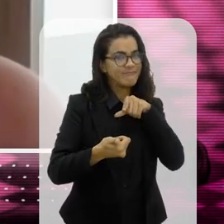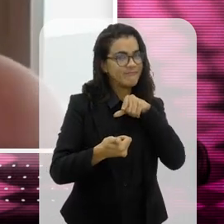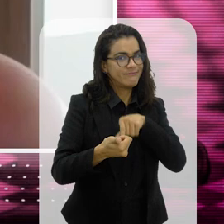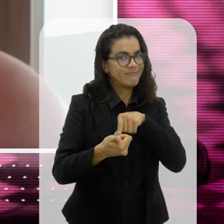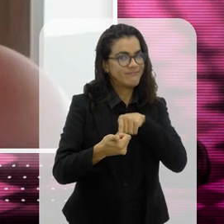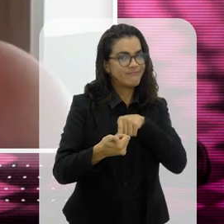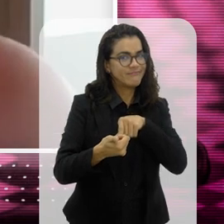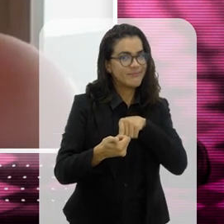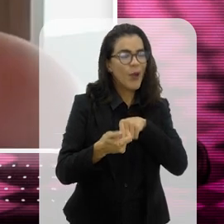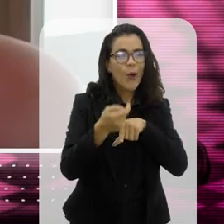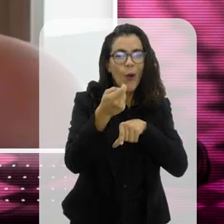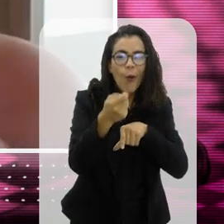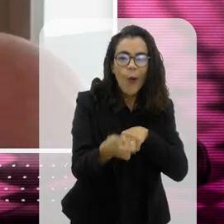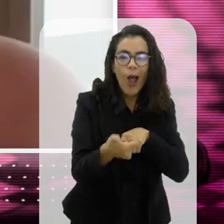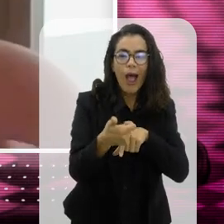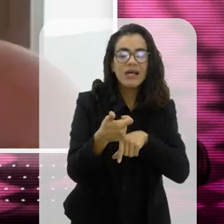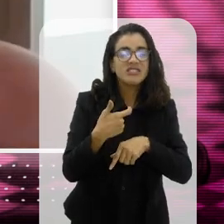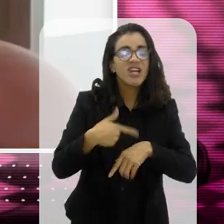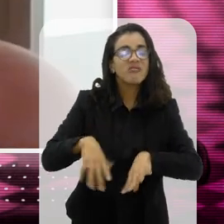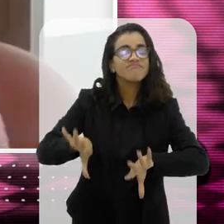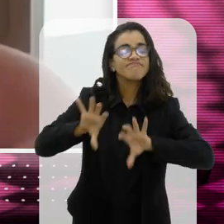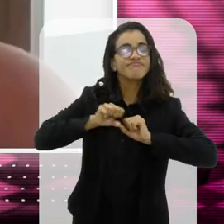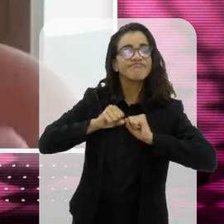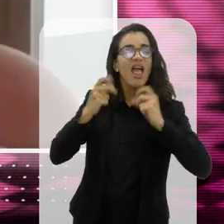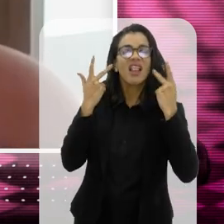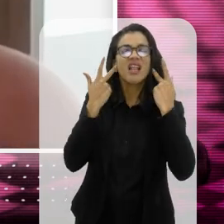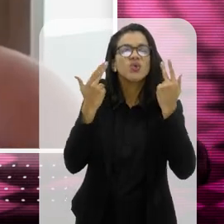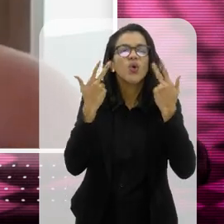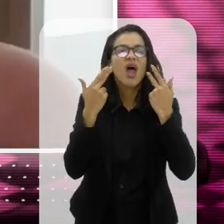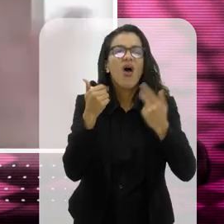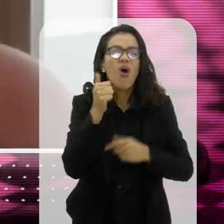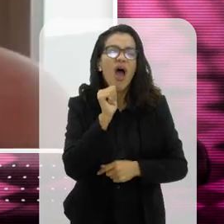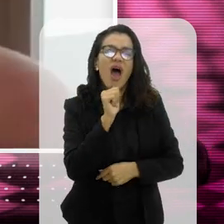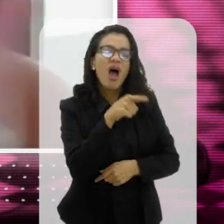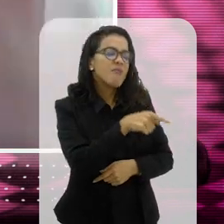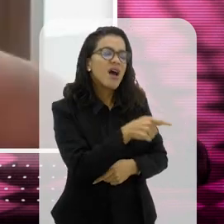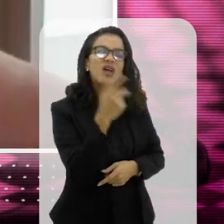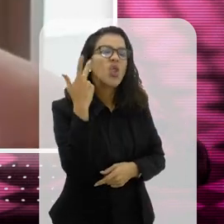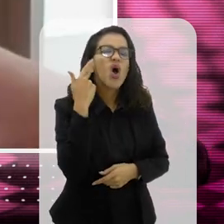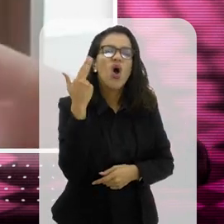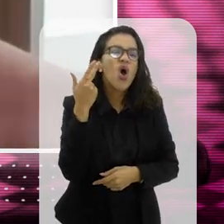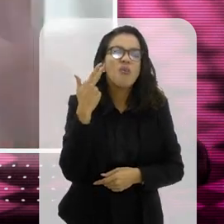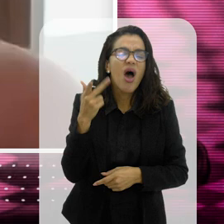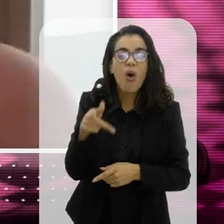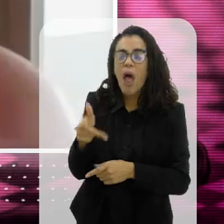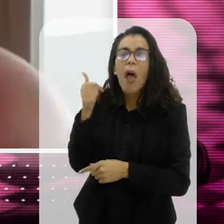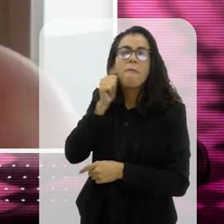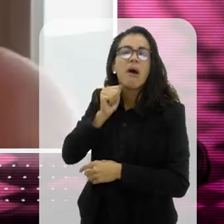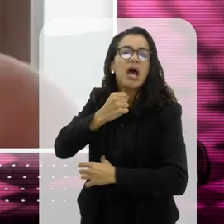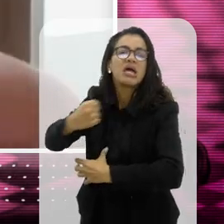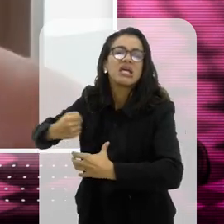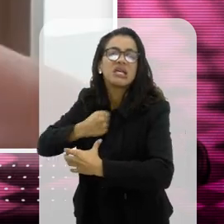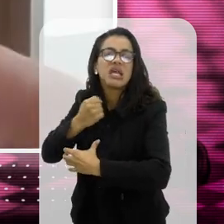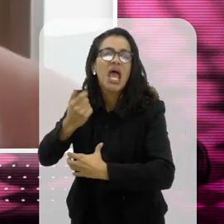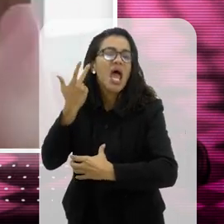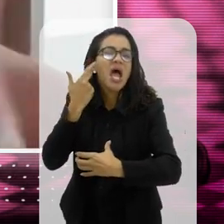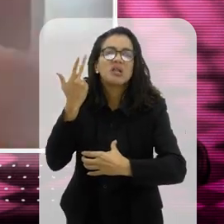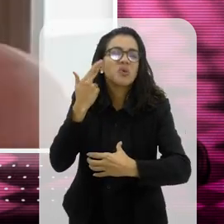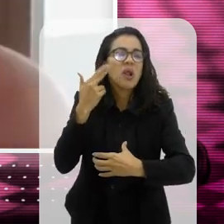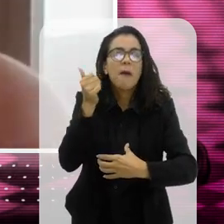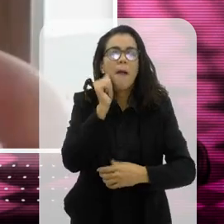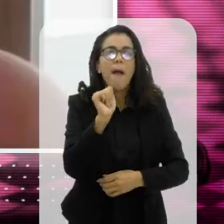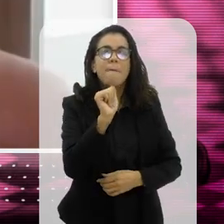assim, é quase que natural. Ah, não, é natural, a mãe que vai na reunião, claro, natural, é a mãe que vai fazer a comida,